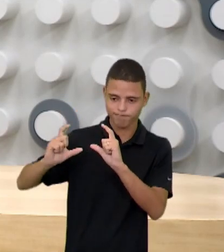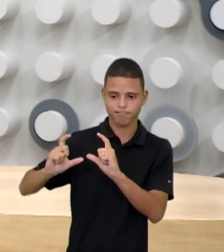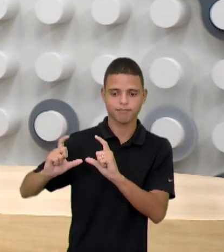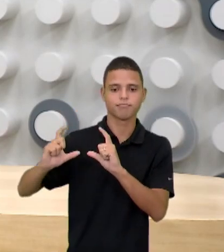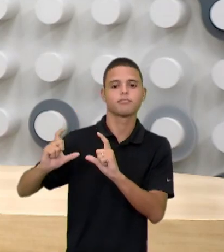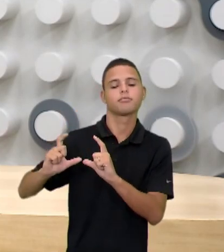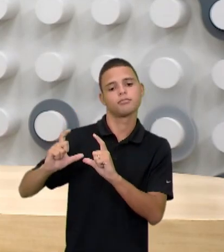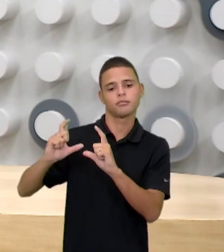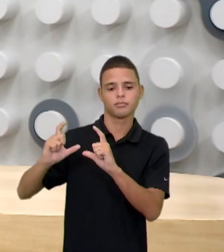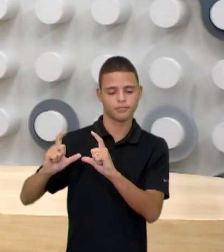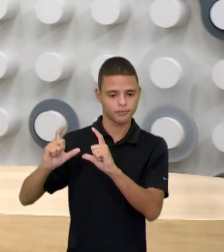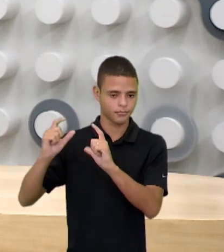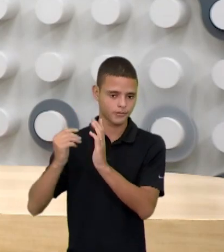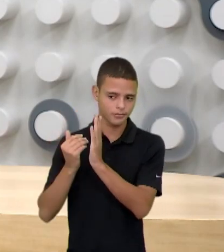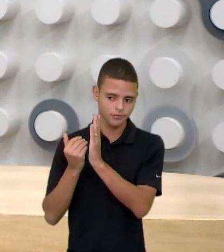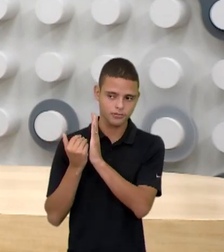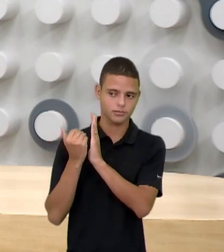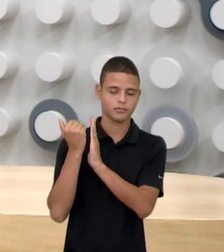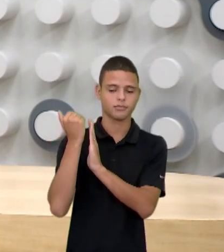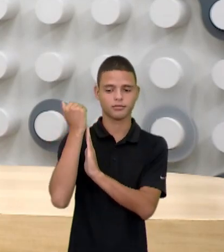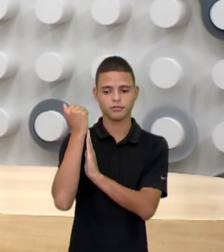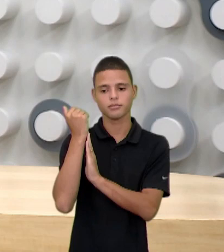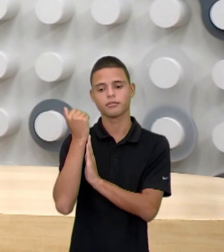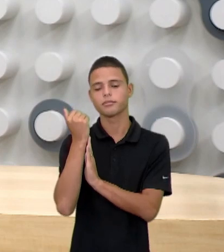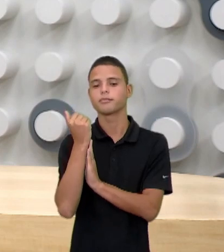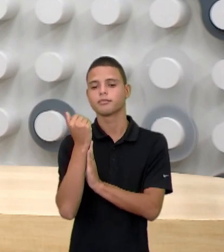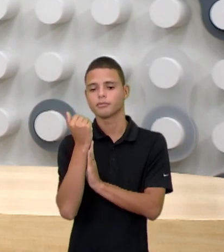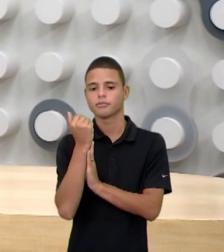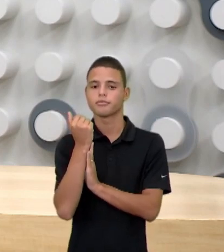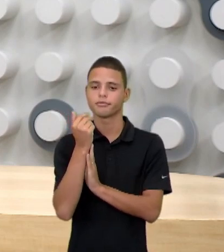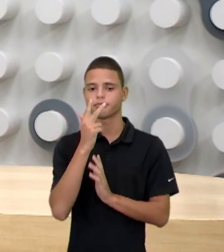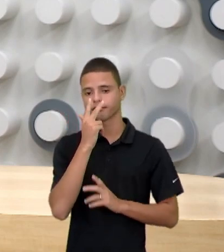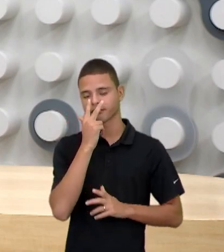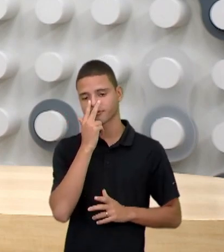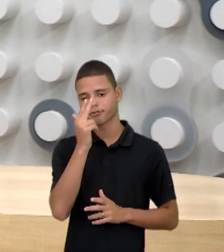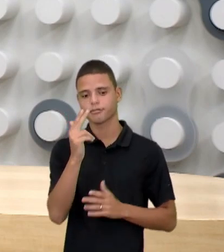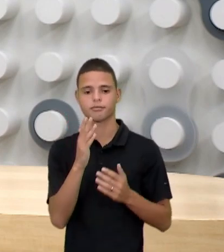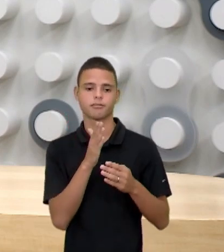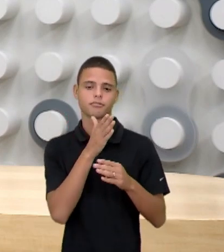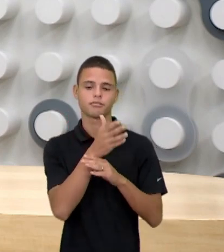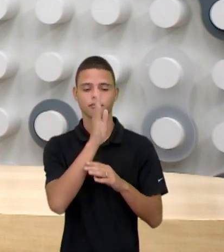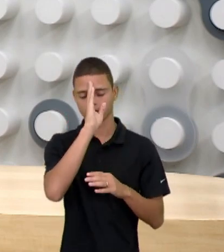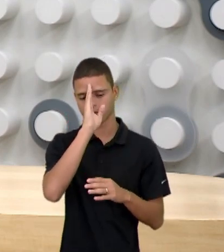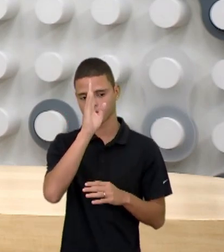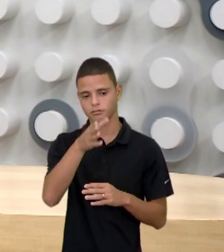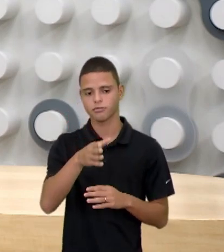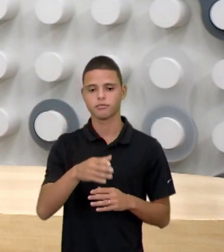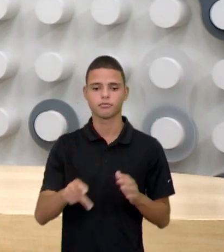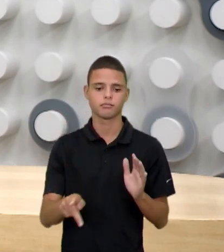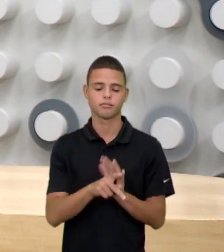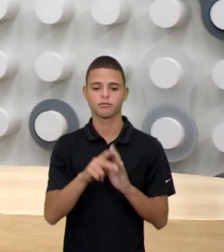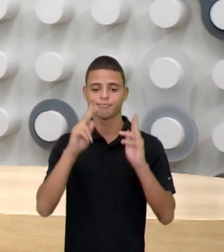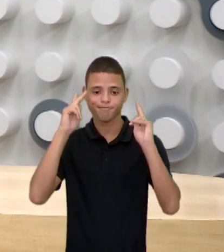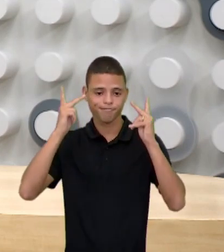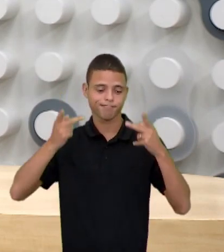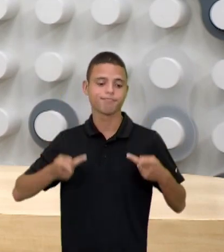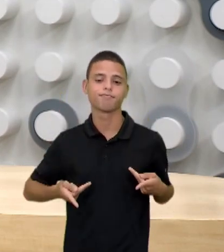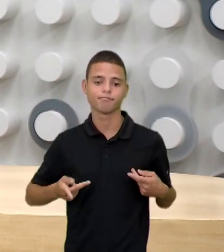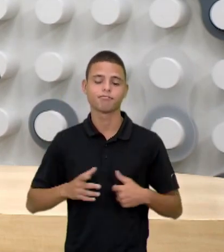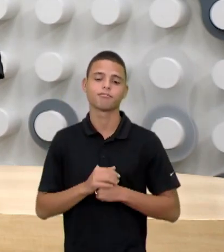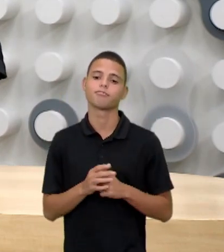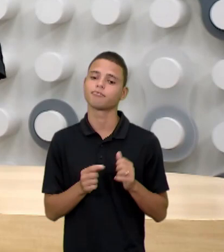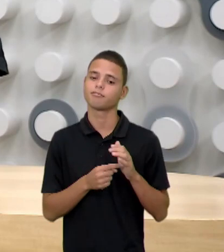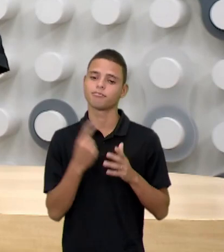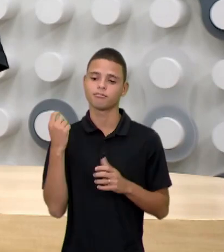O processo vai indo e vai se mostrando aí, né, essa interferência direta do ser humano aí, vindo aí da